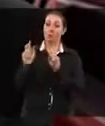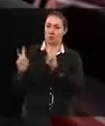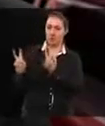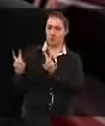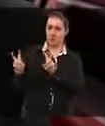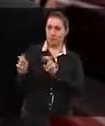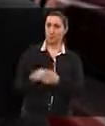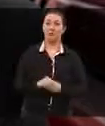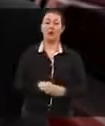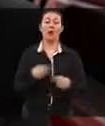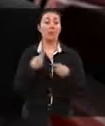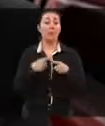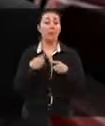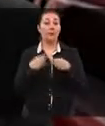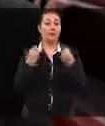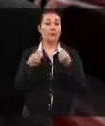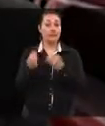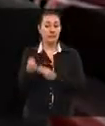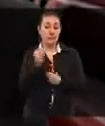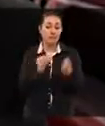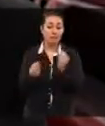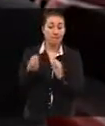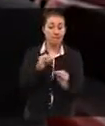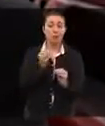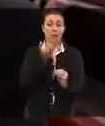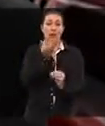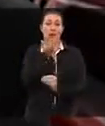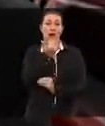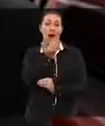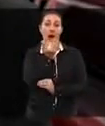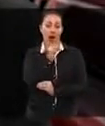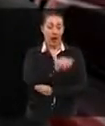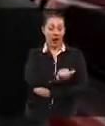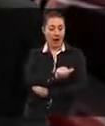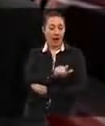complexo do que isso, porque a gente tem que incluir alimentos